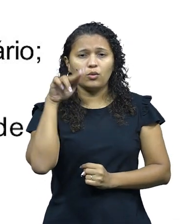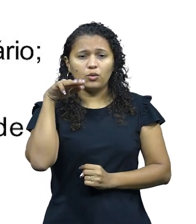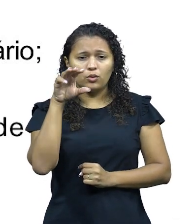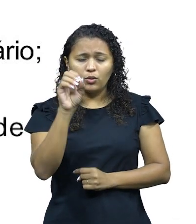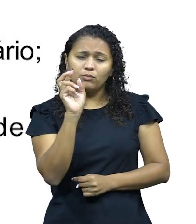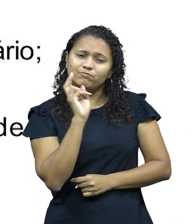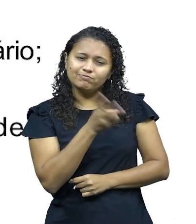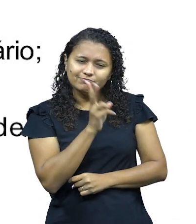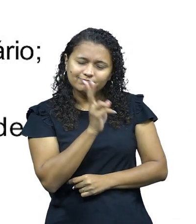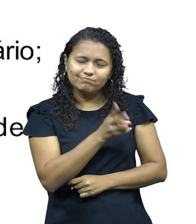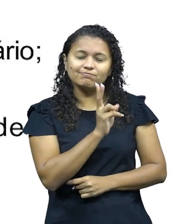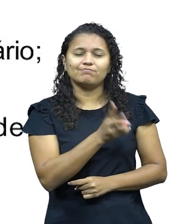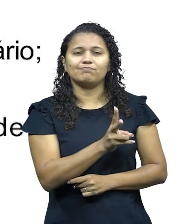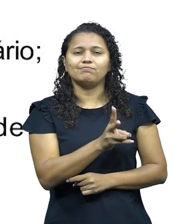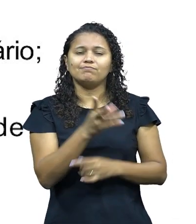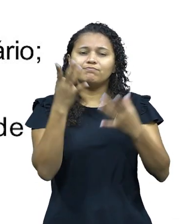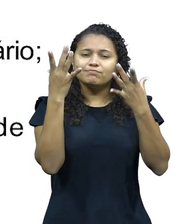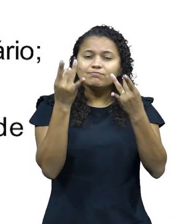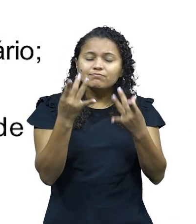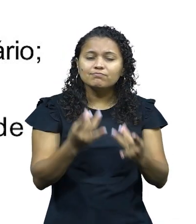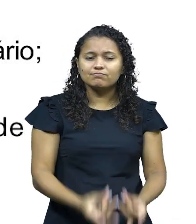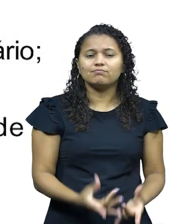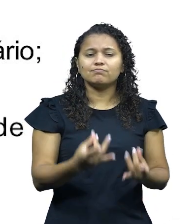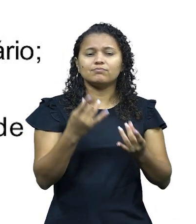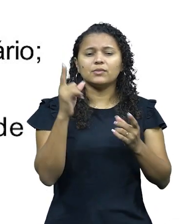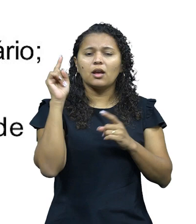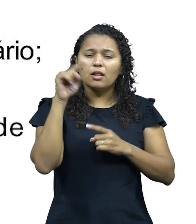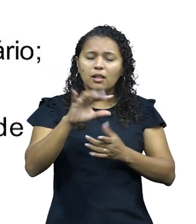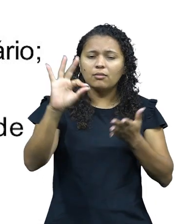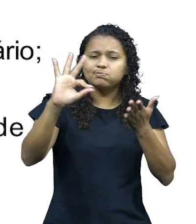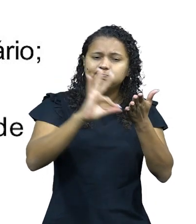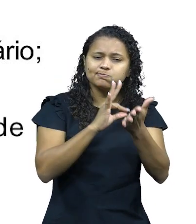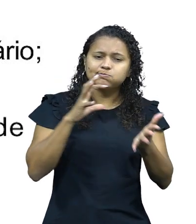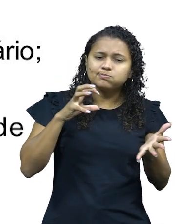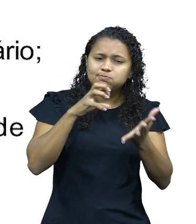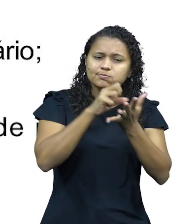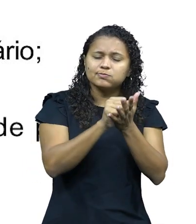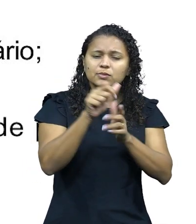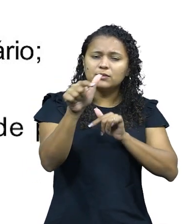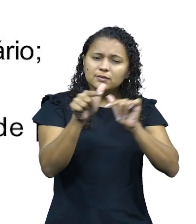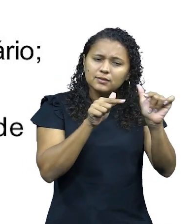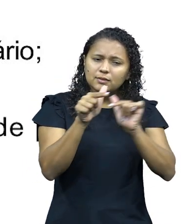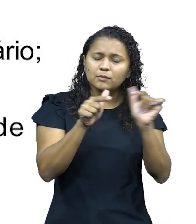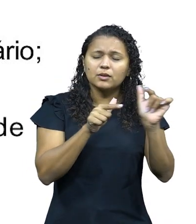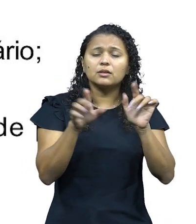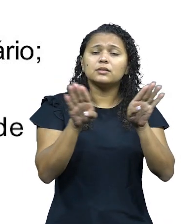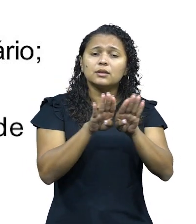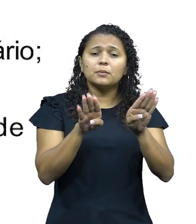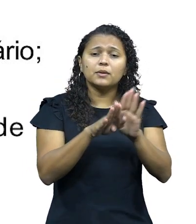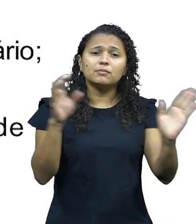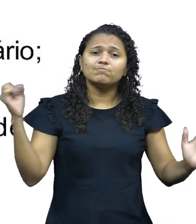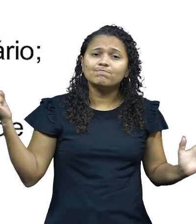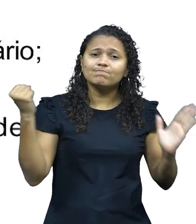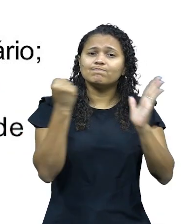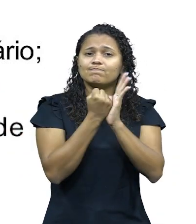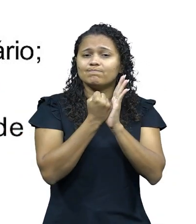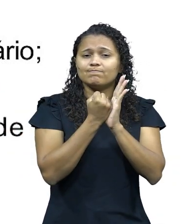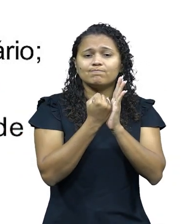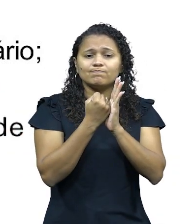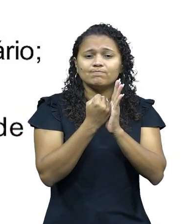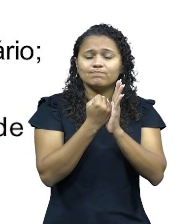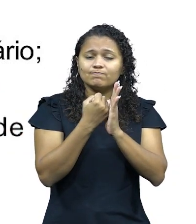com exclusividade o cadastro do trabalhador portuário e o registro desse trabalhador